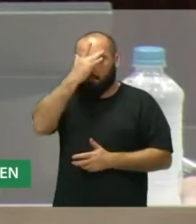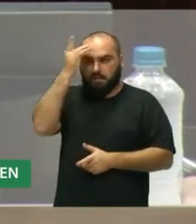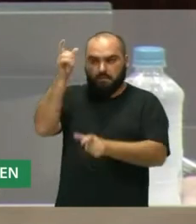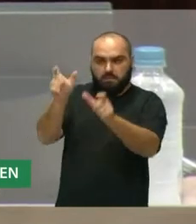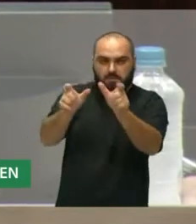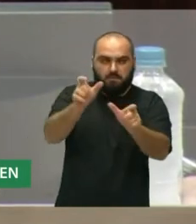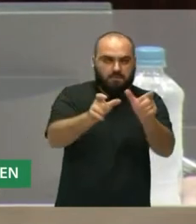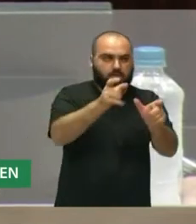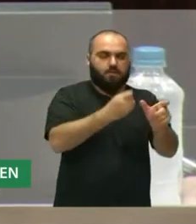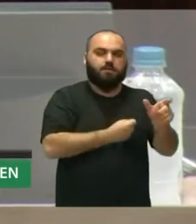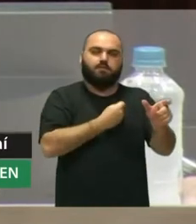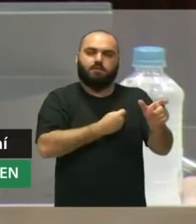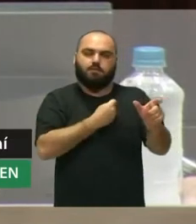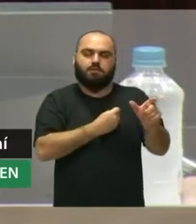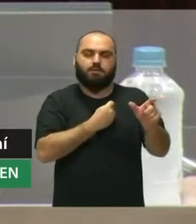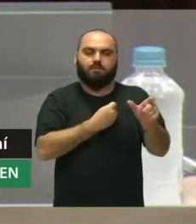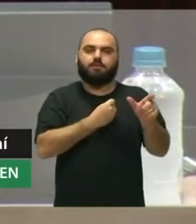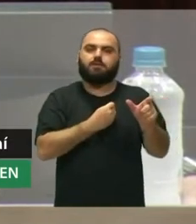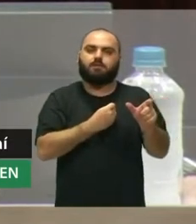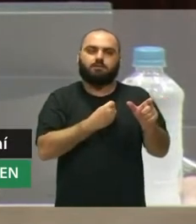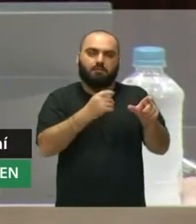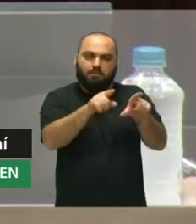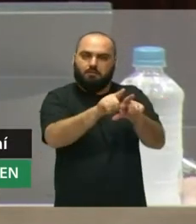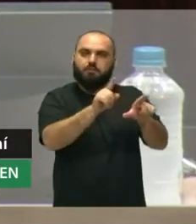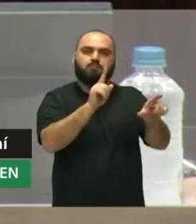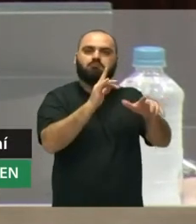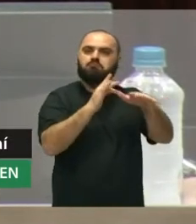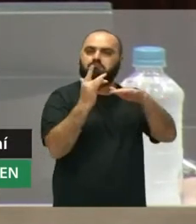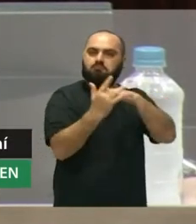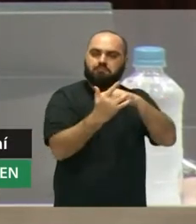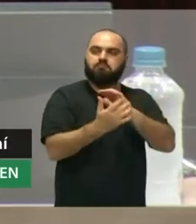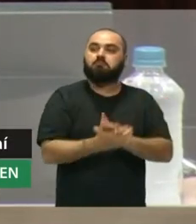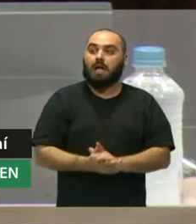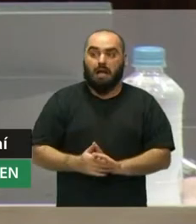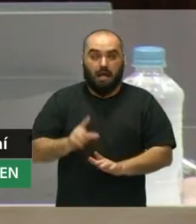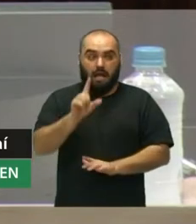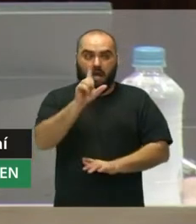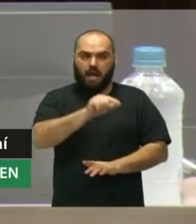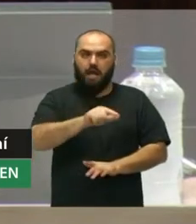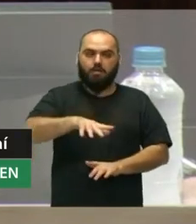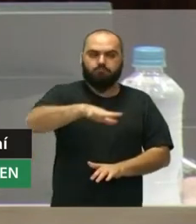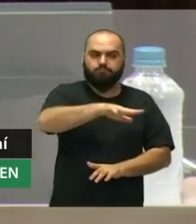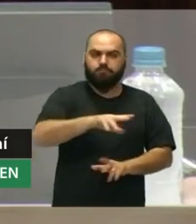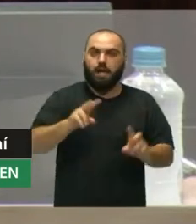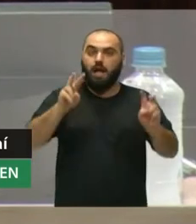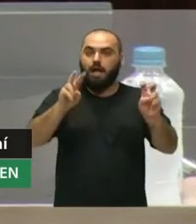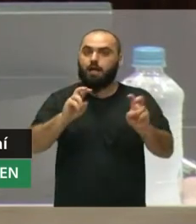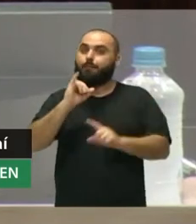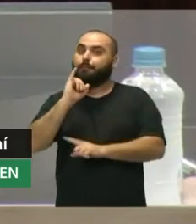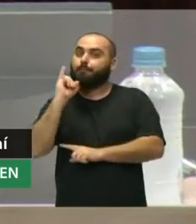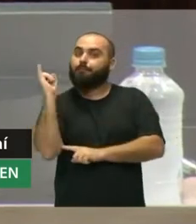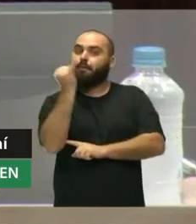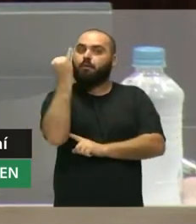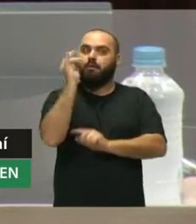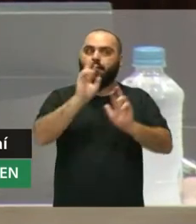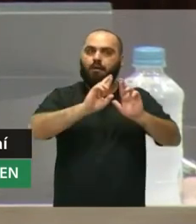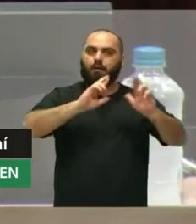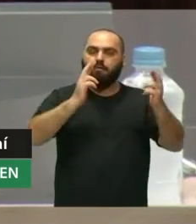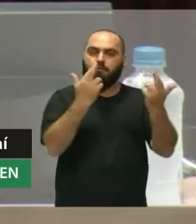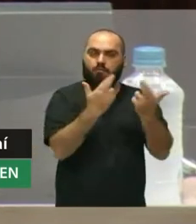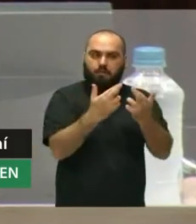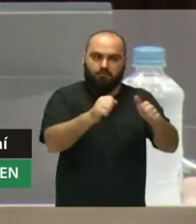sociais. É um tema importantíssimo, tá, essa audiência de hoje sobre o Hospital